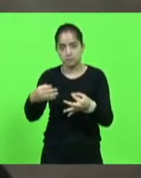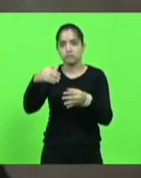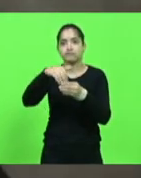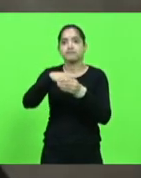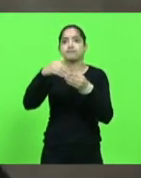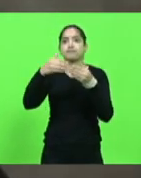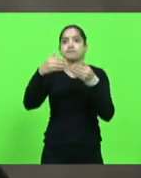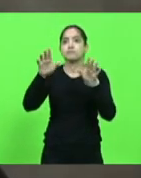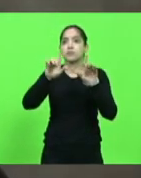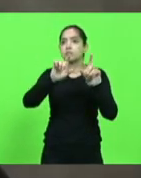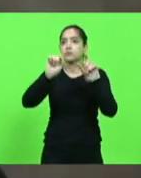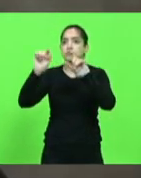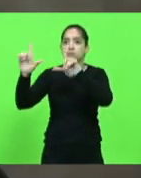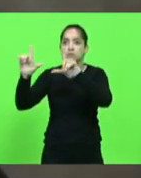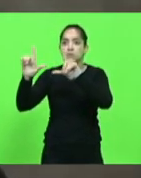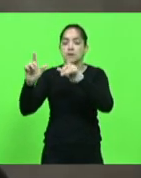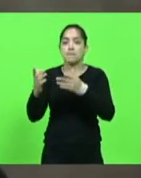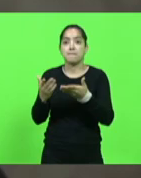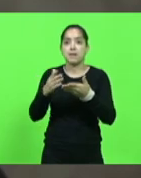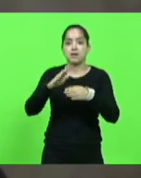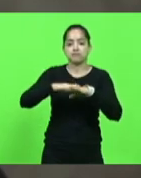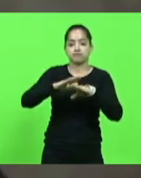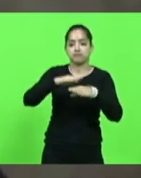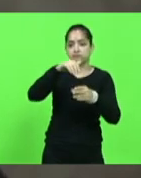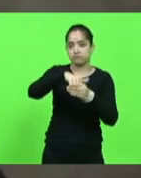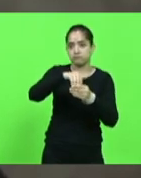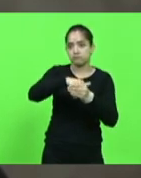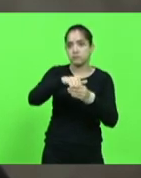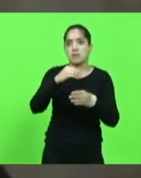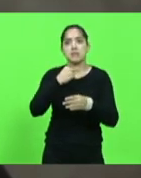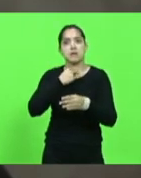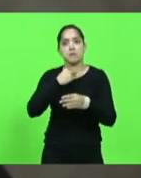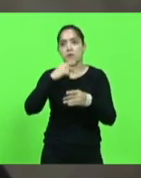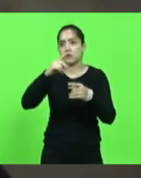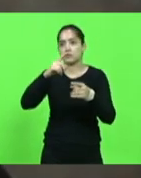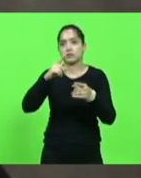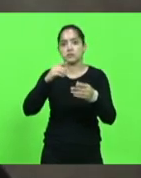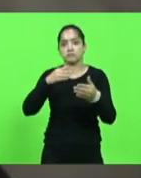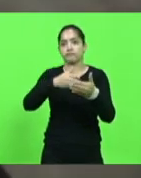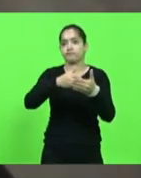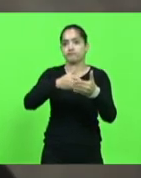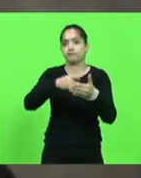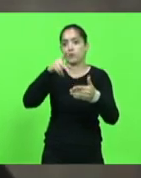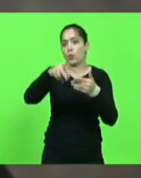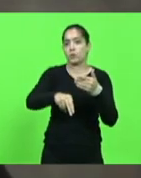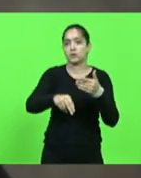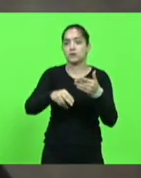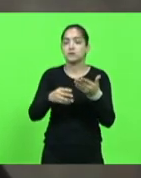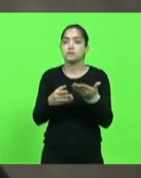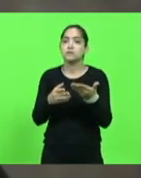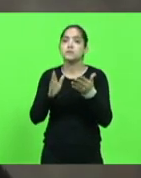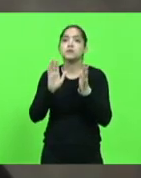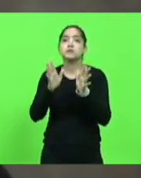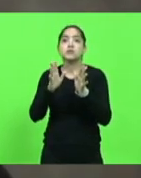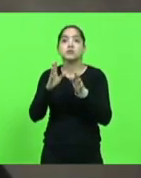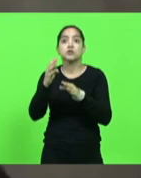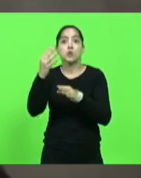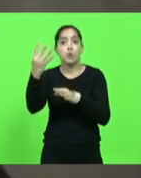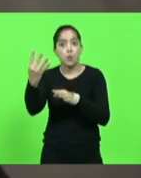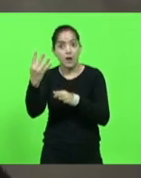painel, mas o ato de votar nunca deve nem poderá ser interrompido. Como a gente já tinha 4